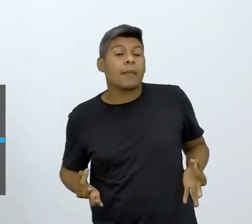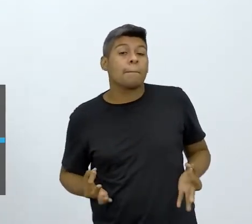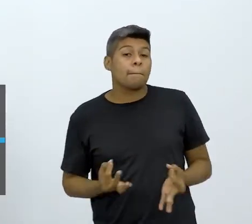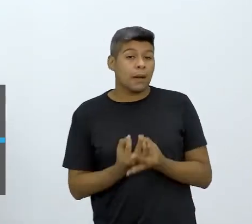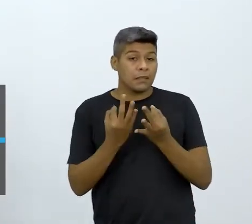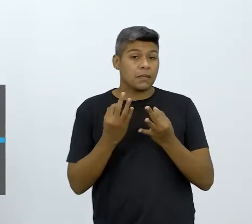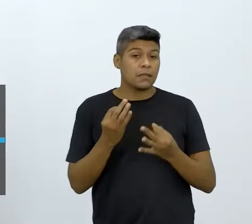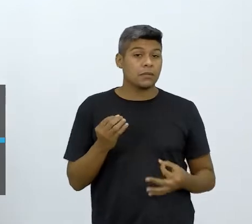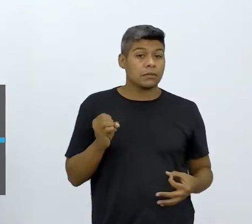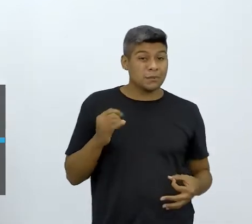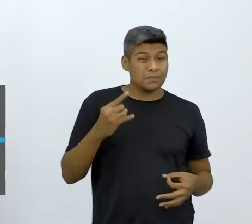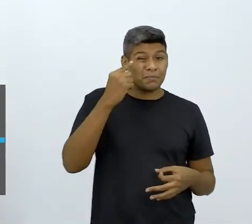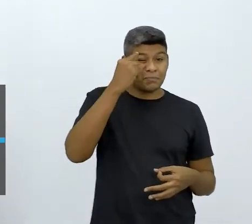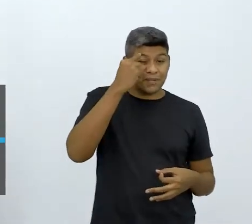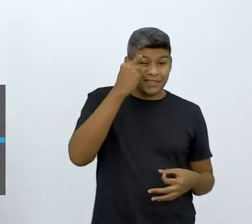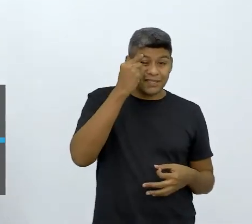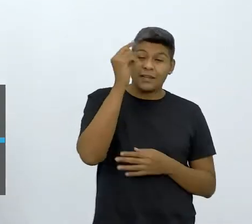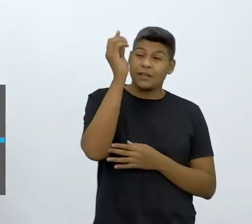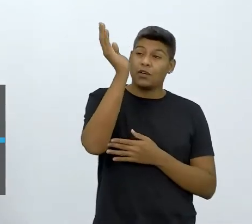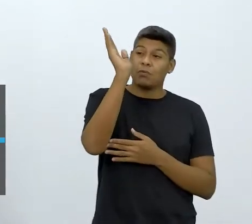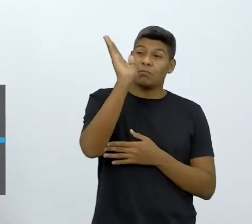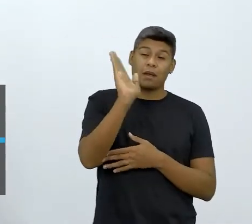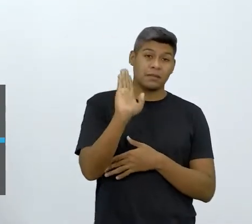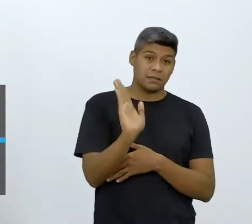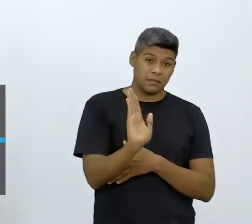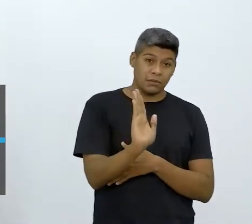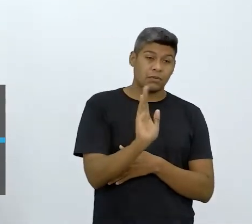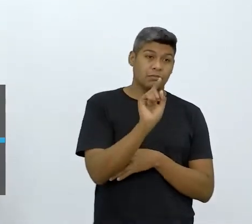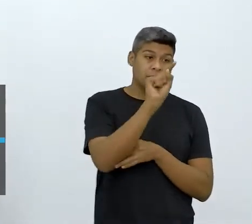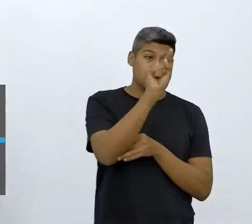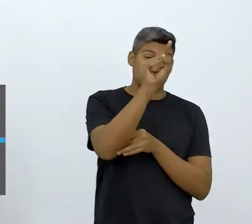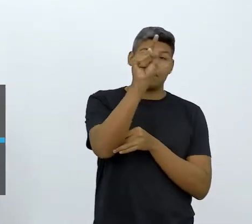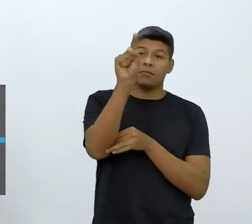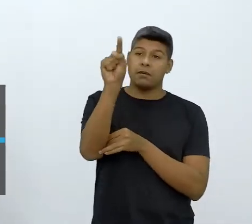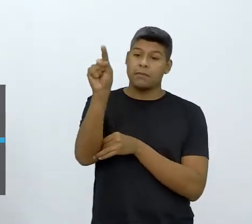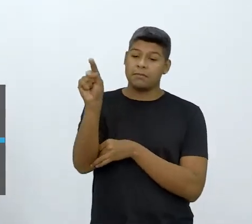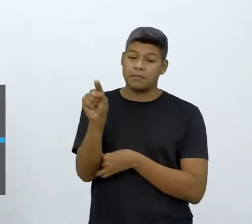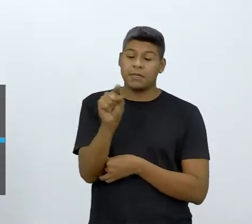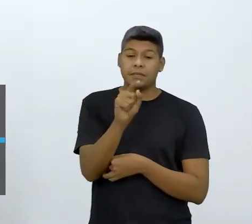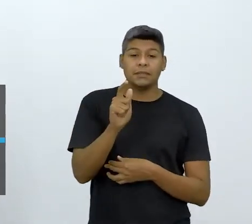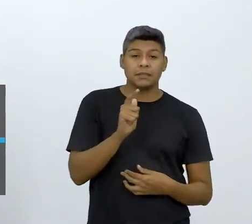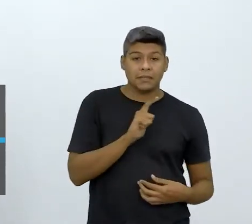nós pensarmos nas regiões do Brasil, a gente já consegue perceber que existem